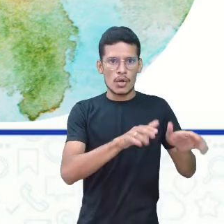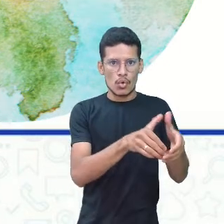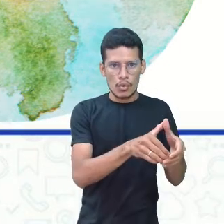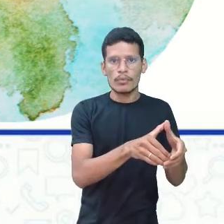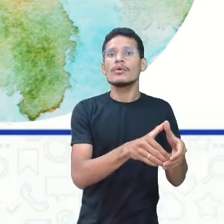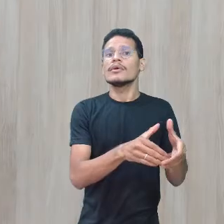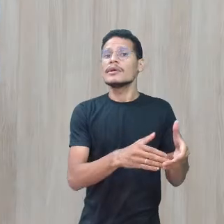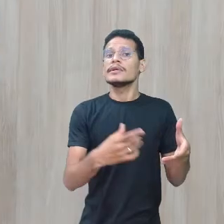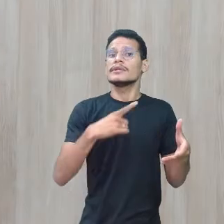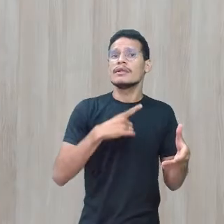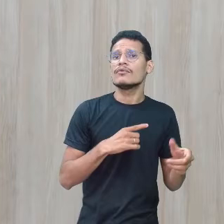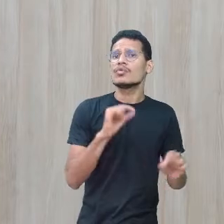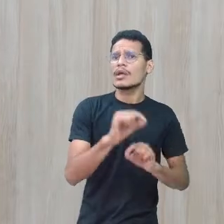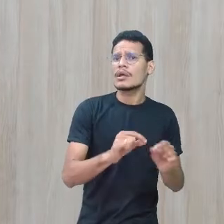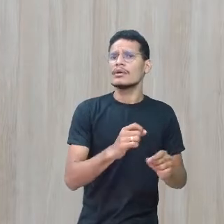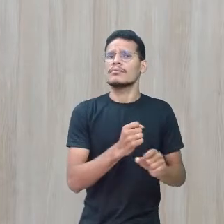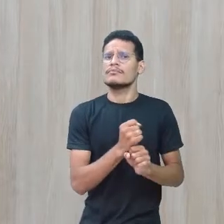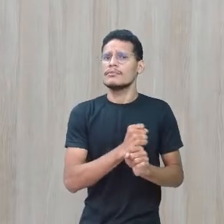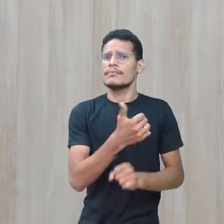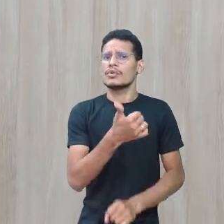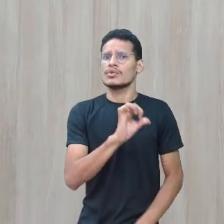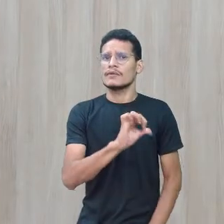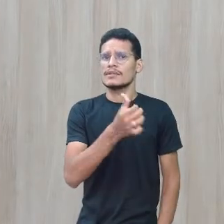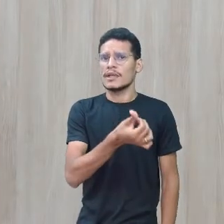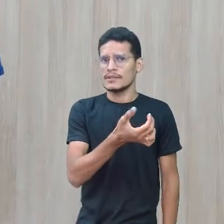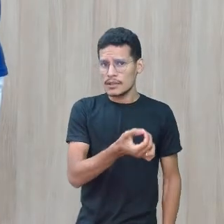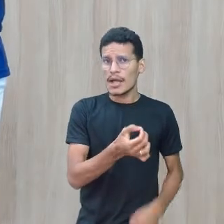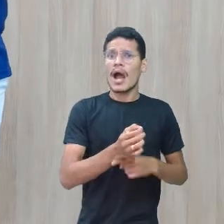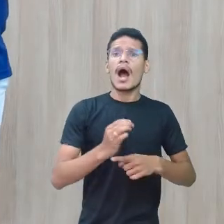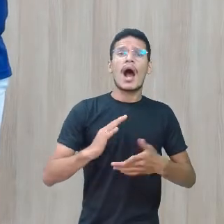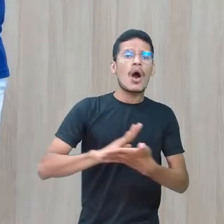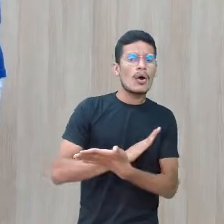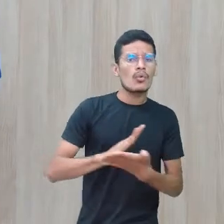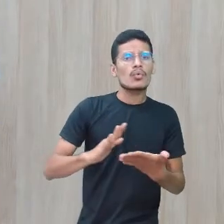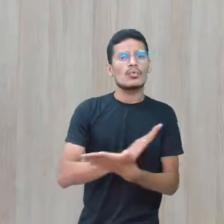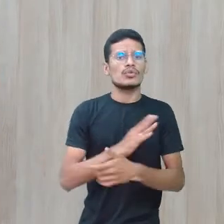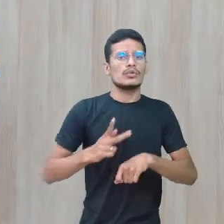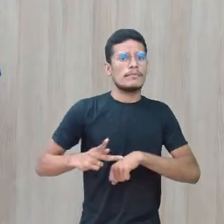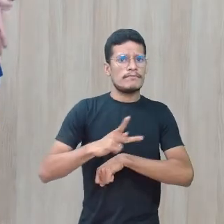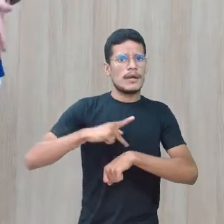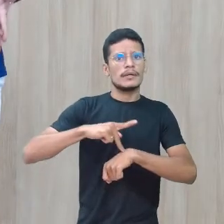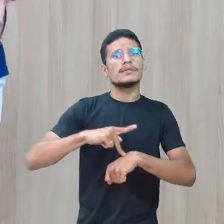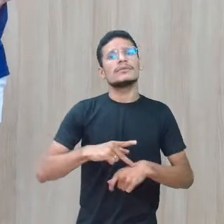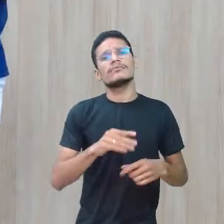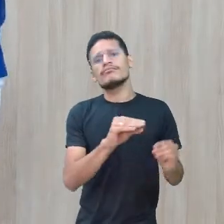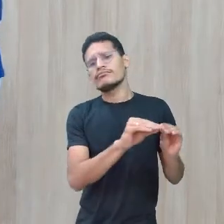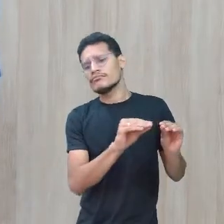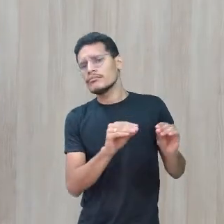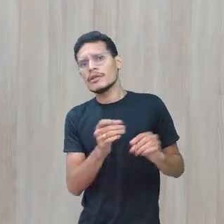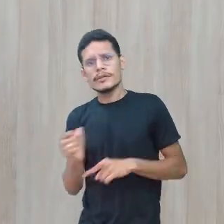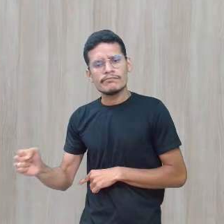conjuntura internacional, vários países foram colocando no governo